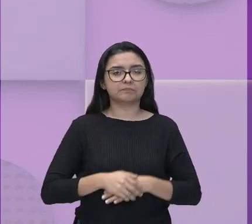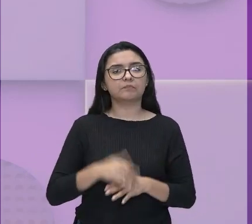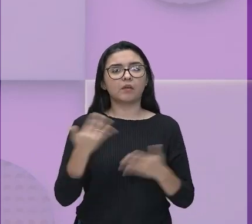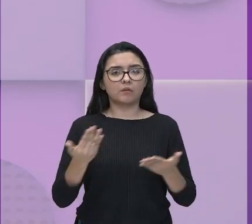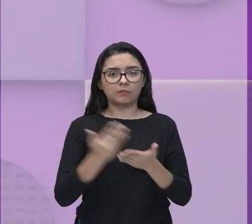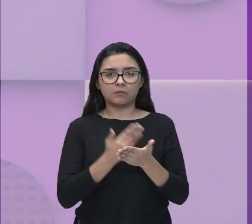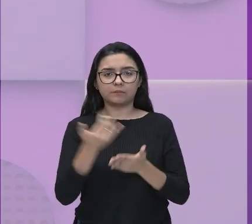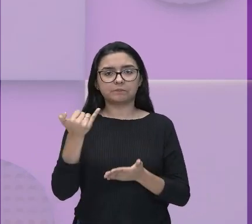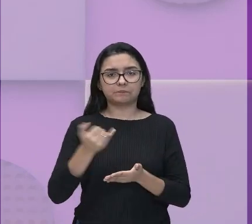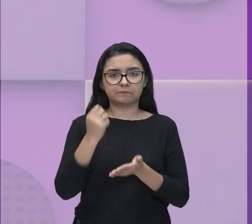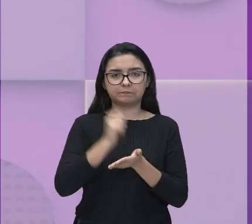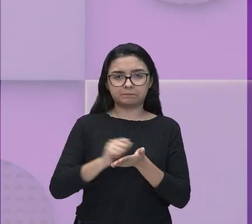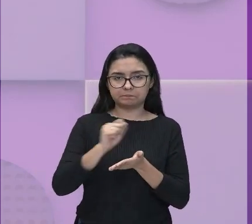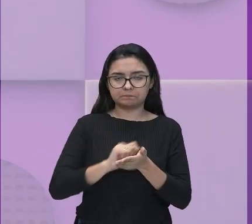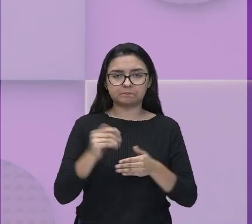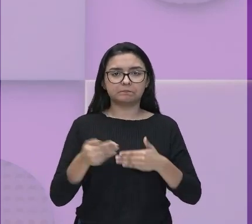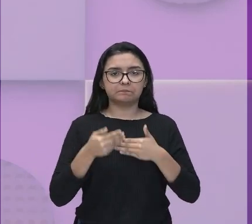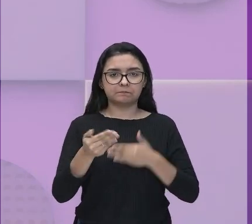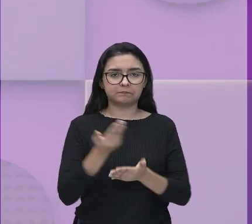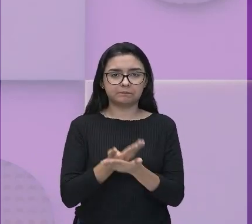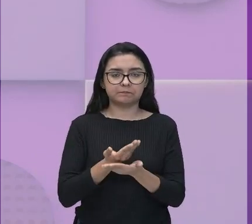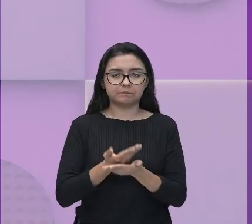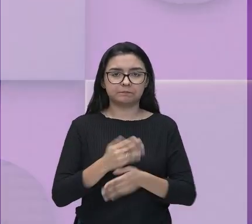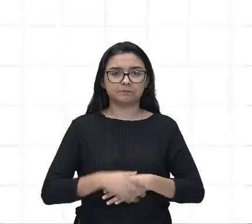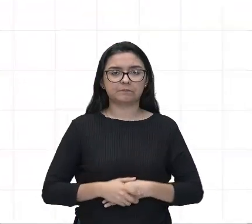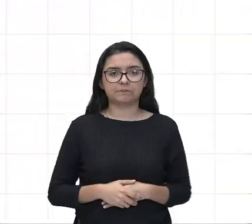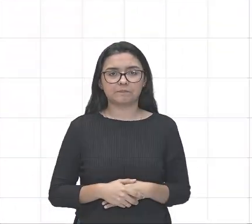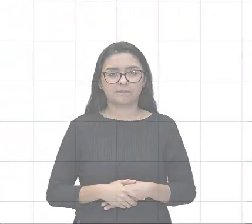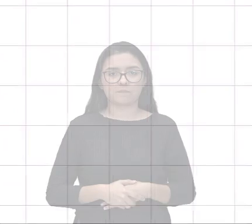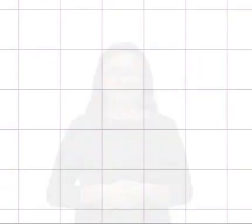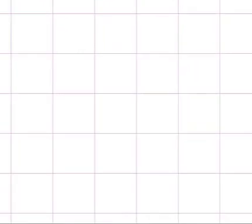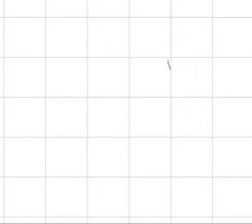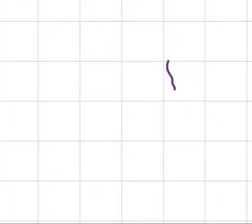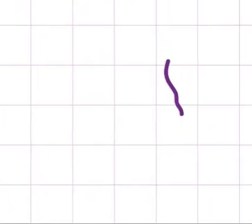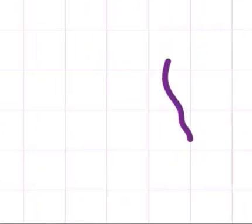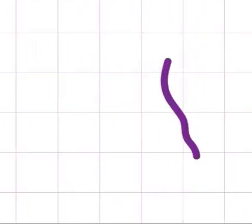caderno, pegue sua caneta e vamos para a aula.